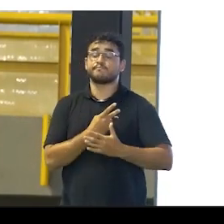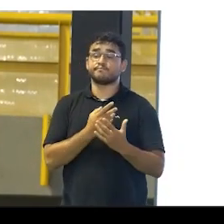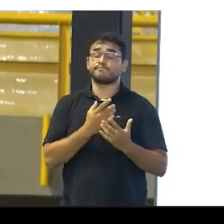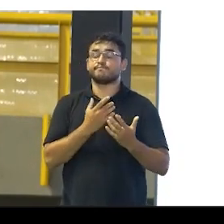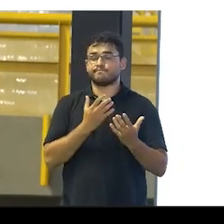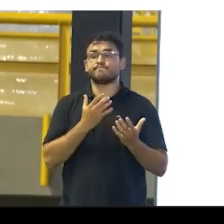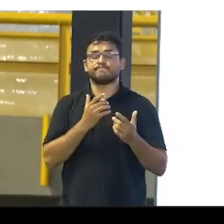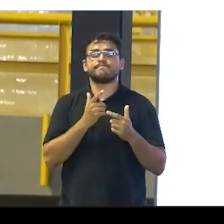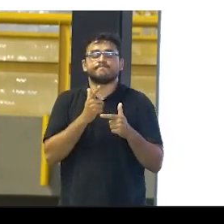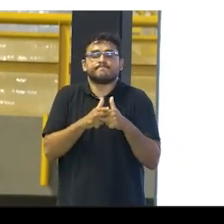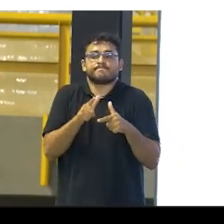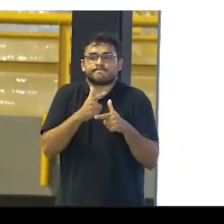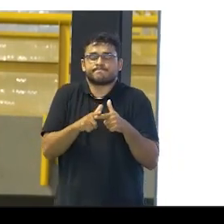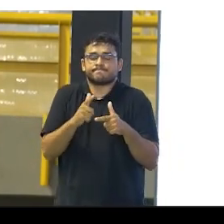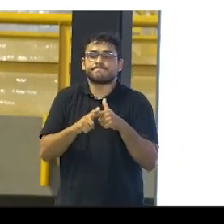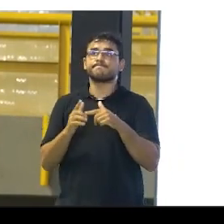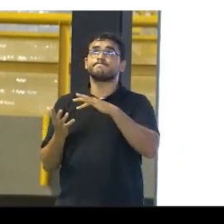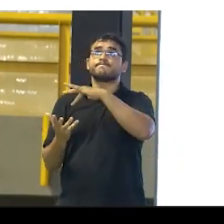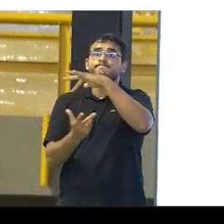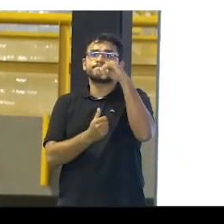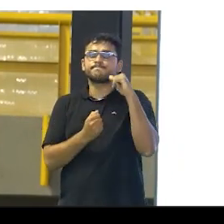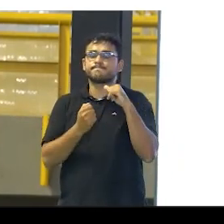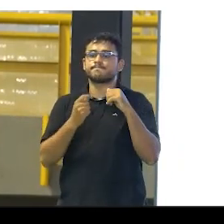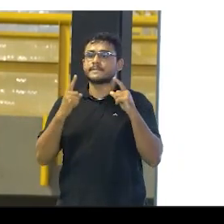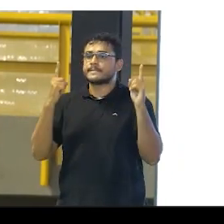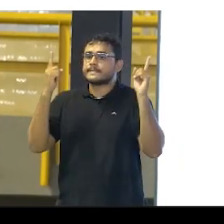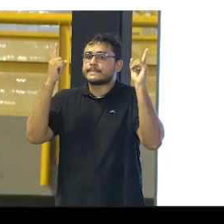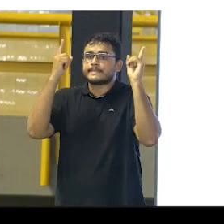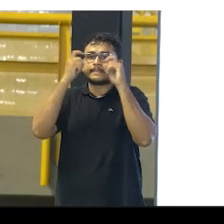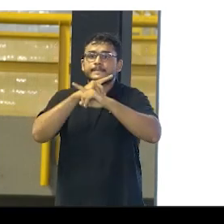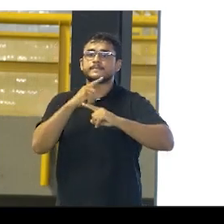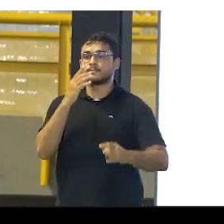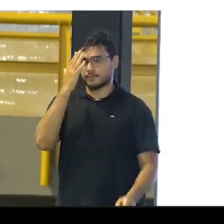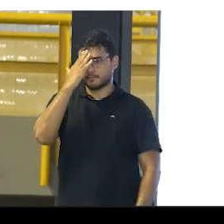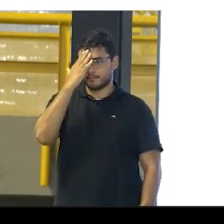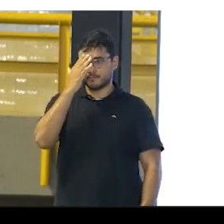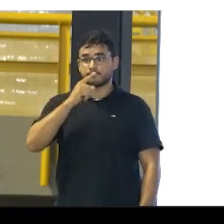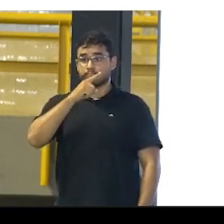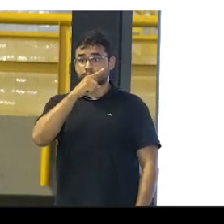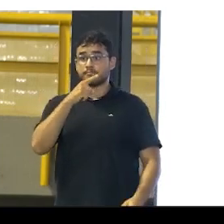mais difíceis de serem terminadas,